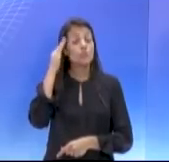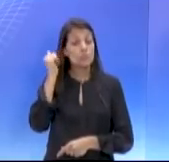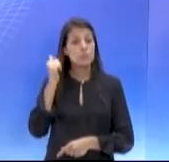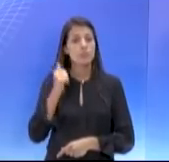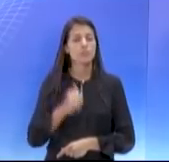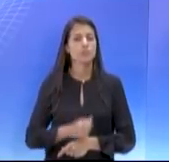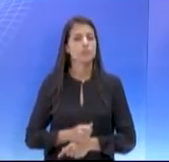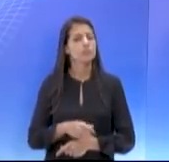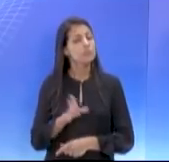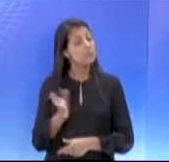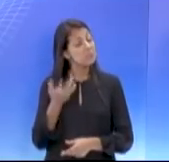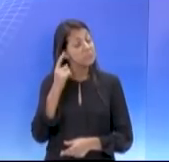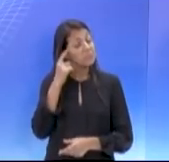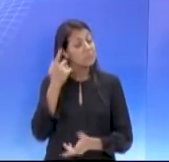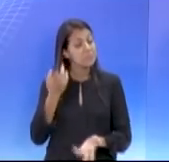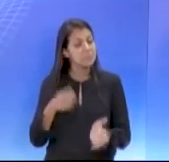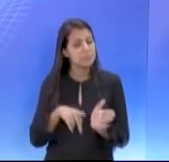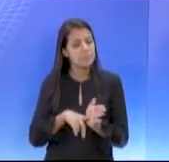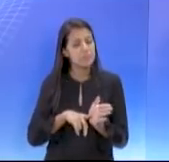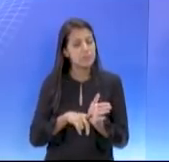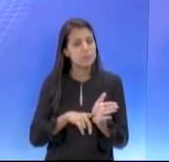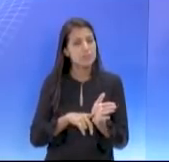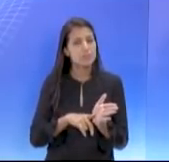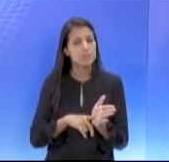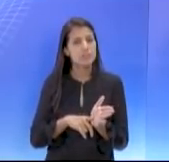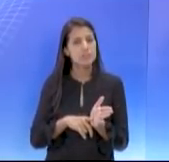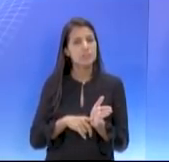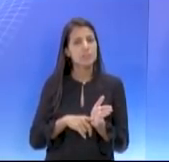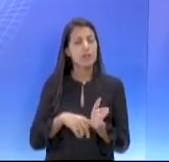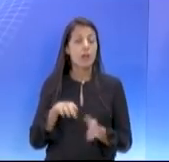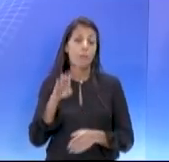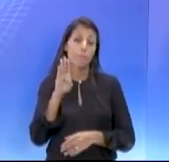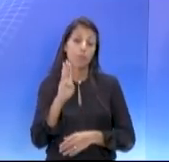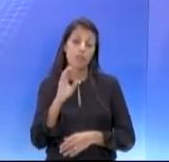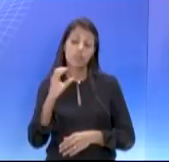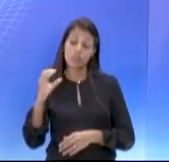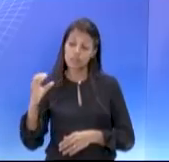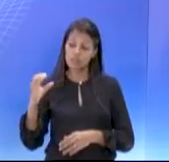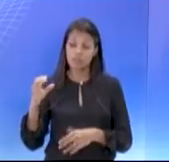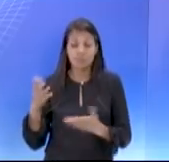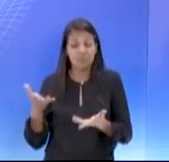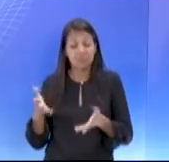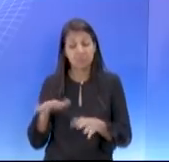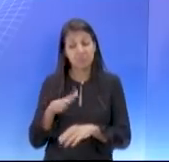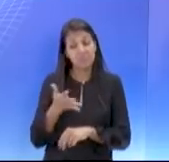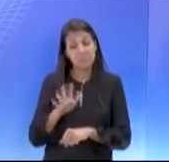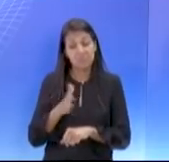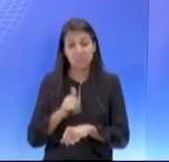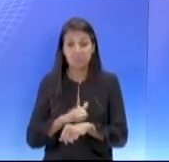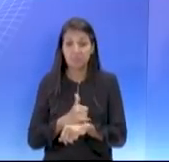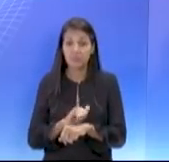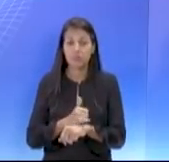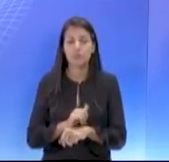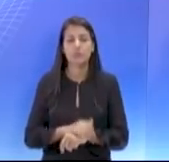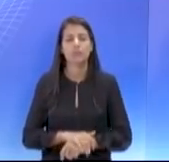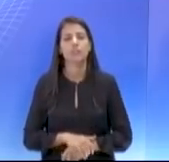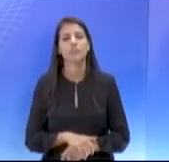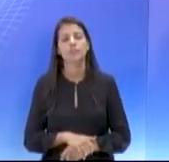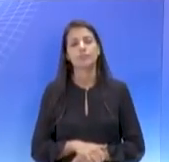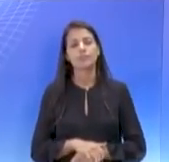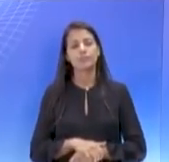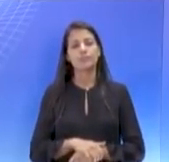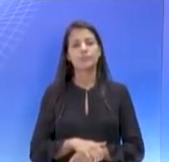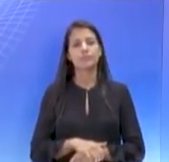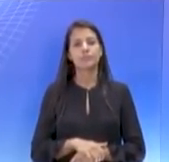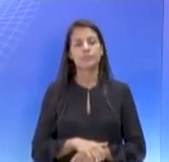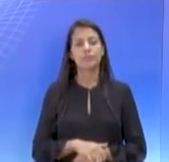sabedoria, né? De conhecimento. Essa aí também nós vamos deixar para analisar depois. Parece que essas letras aí, B e C, podem ser uma das 2.